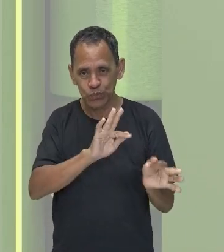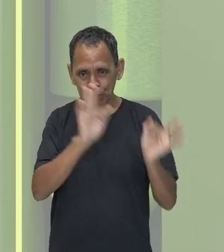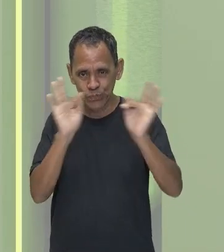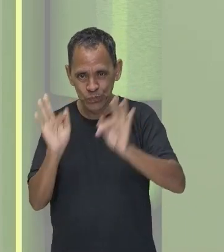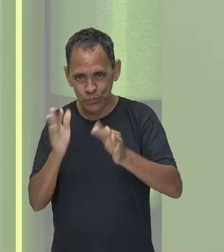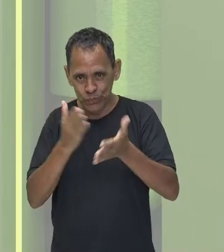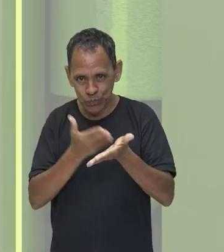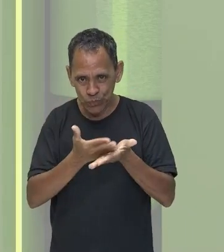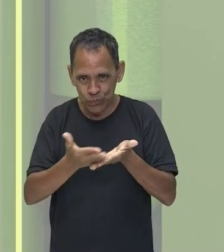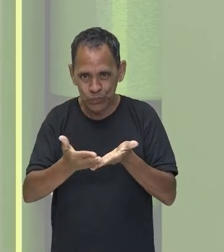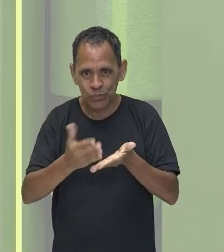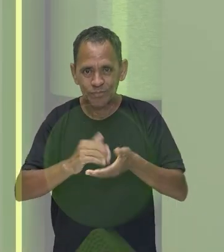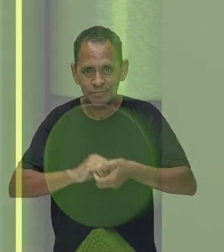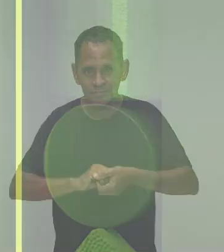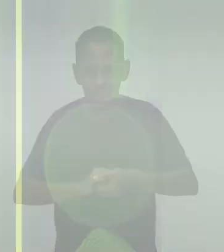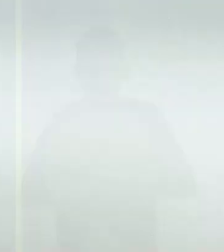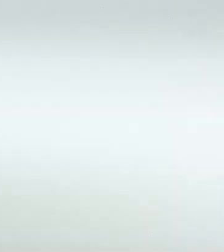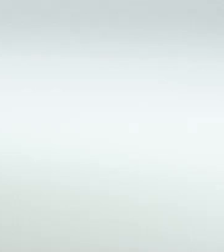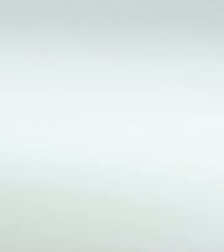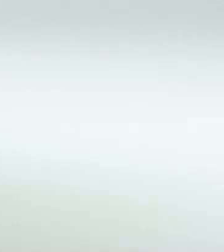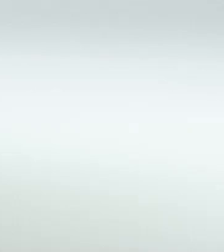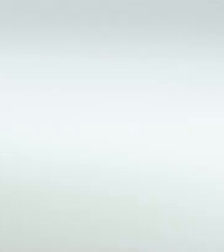início, então, à aula de hoje.